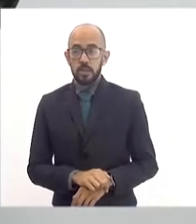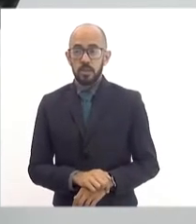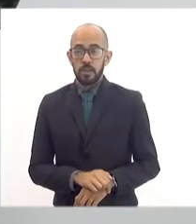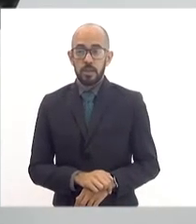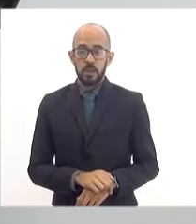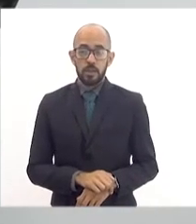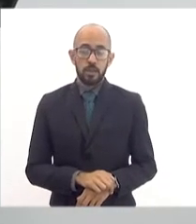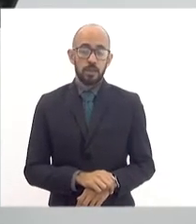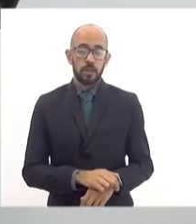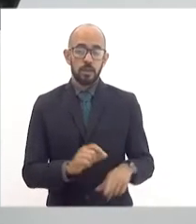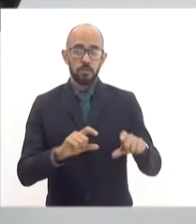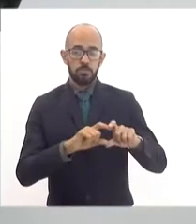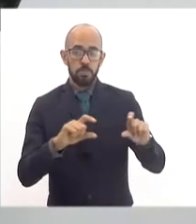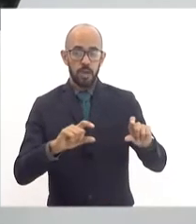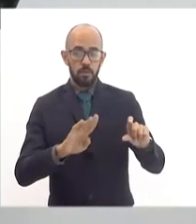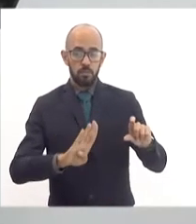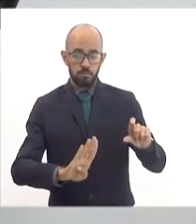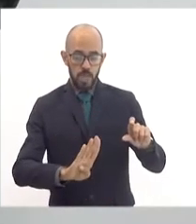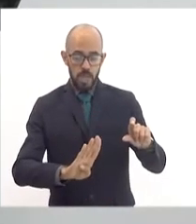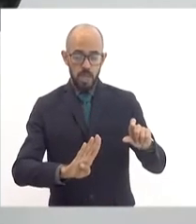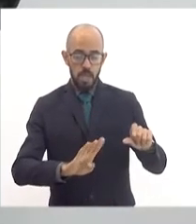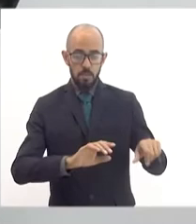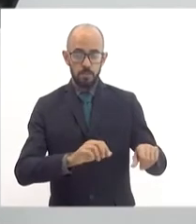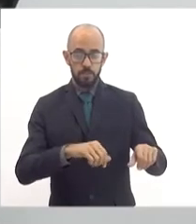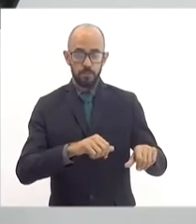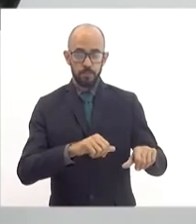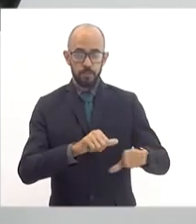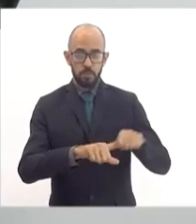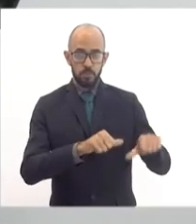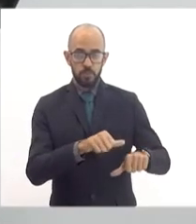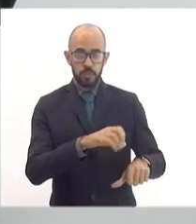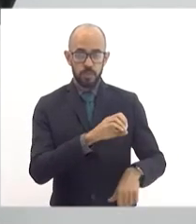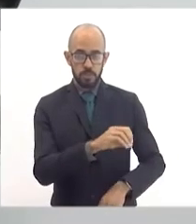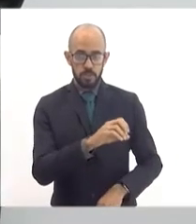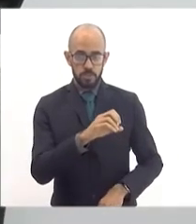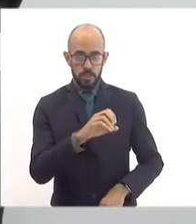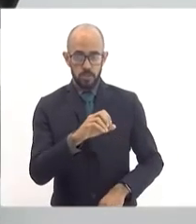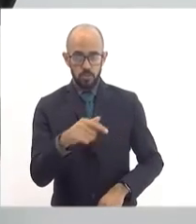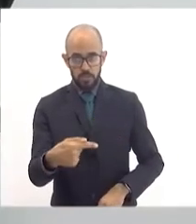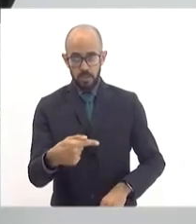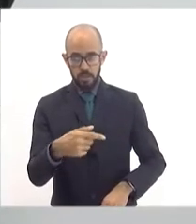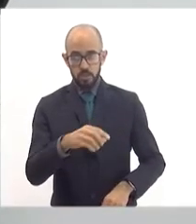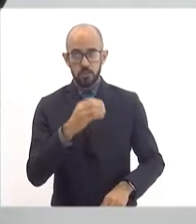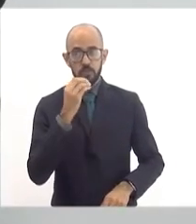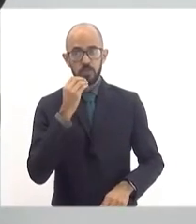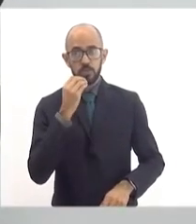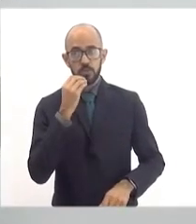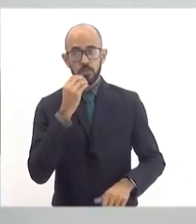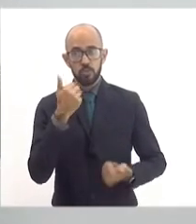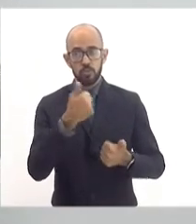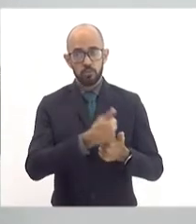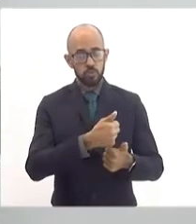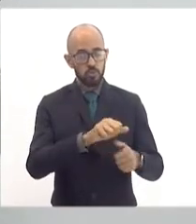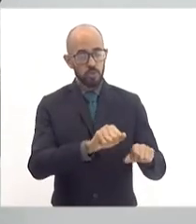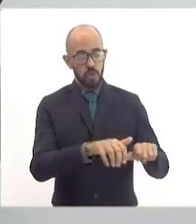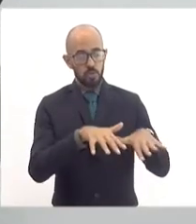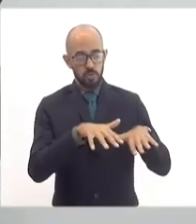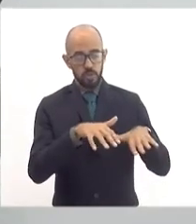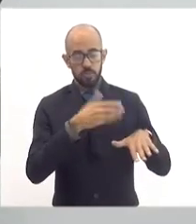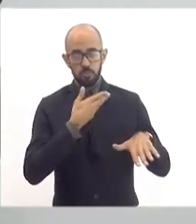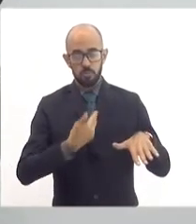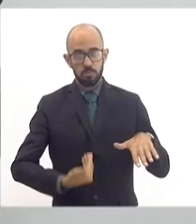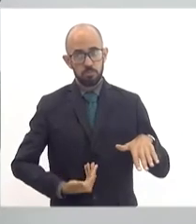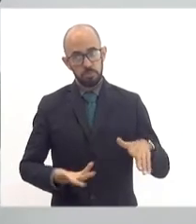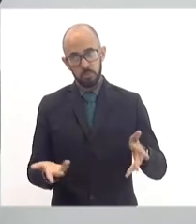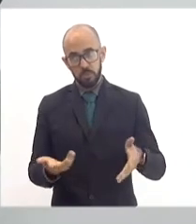B, da modificativa 7, o artigo 2º, em vez de audiência pública... Me permita